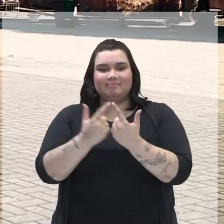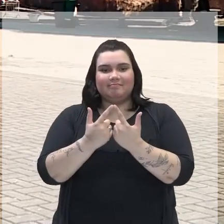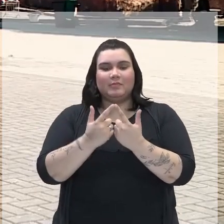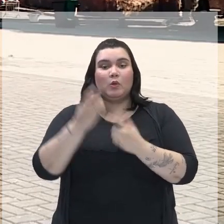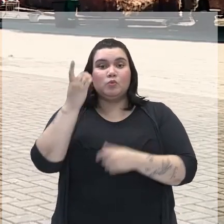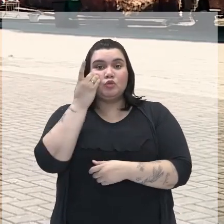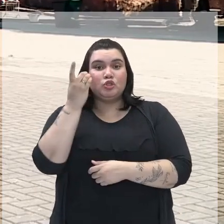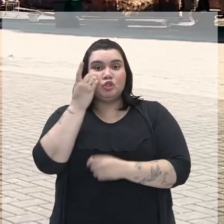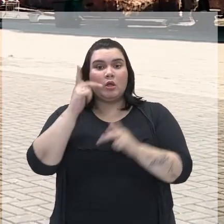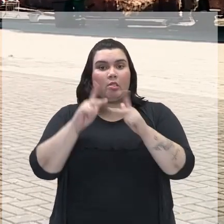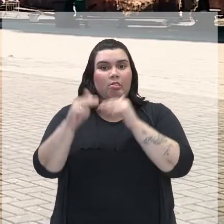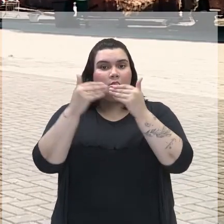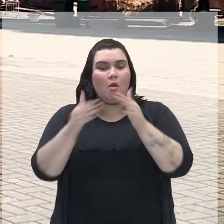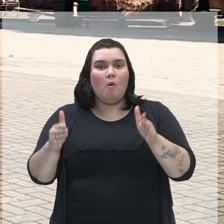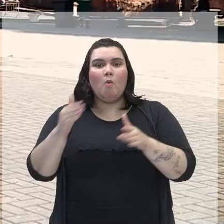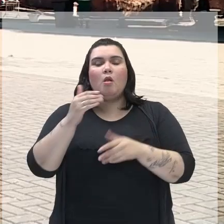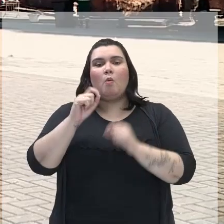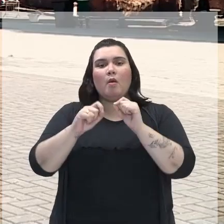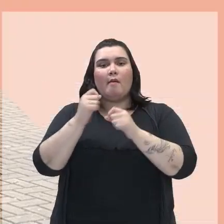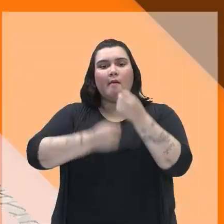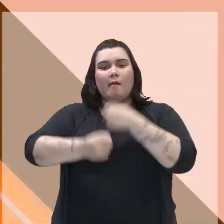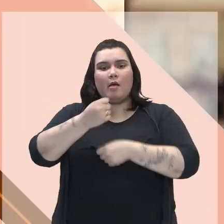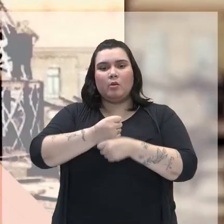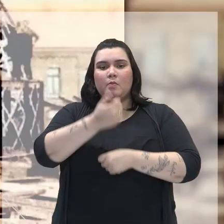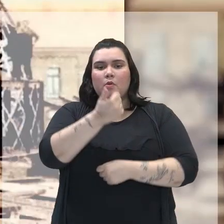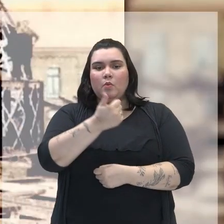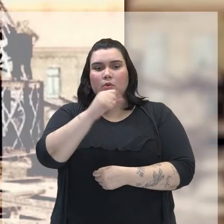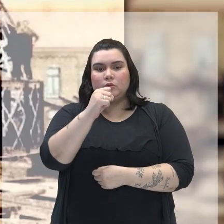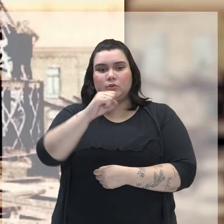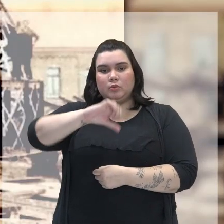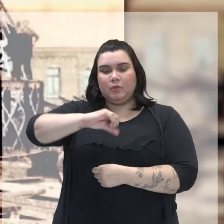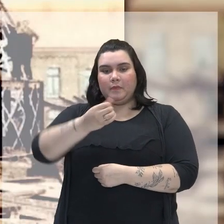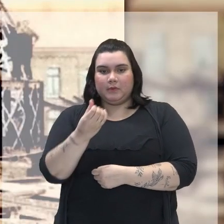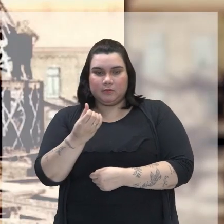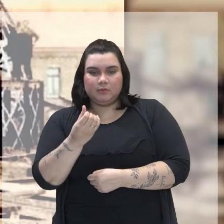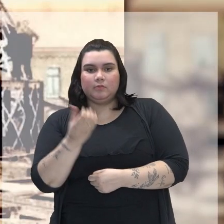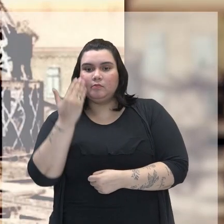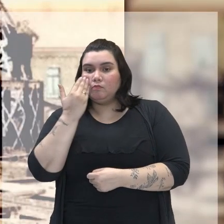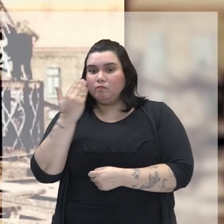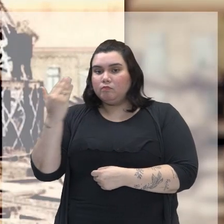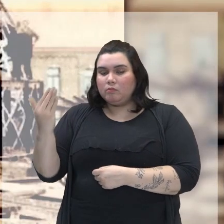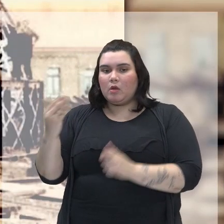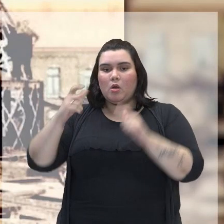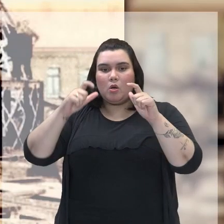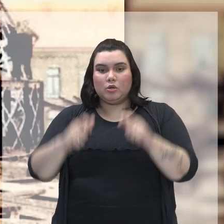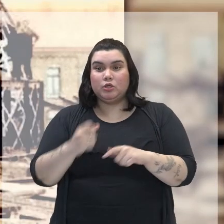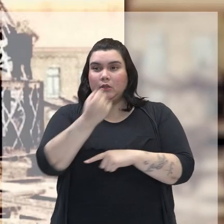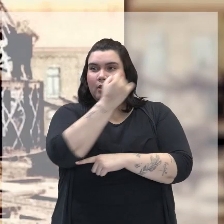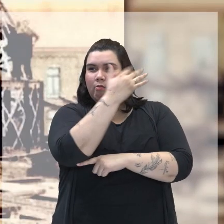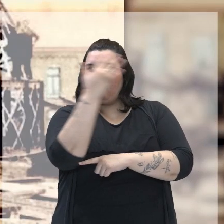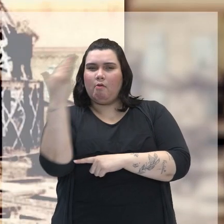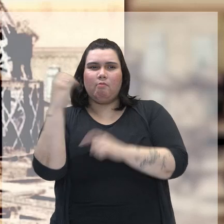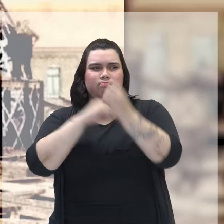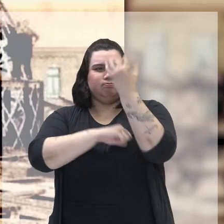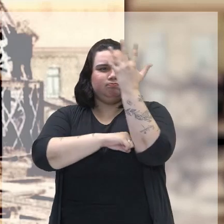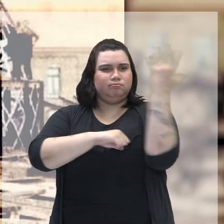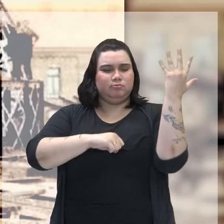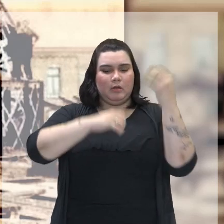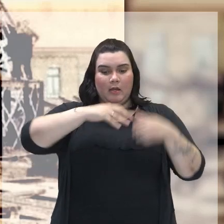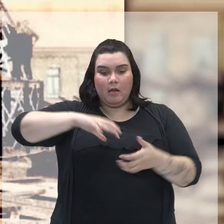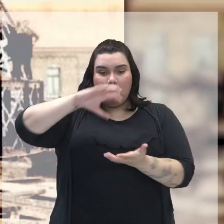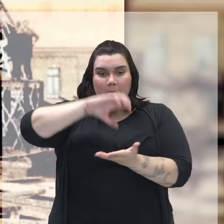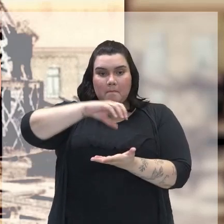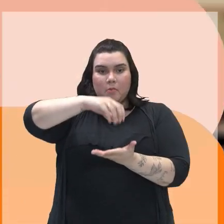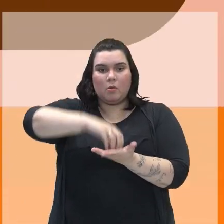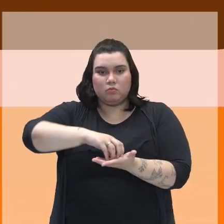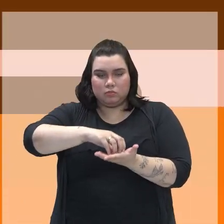de 1896 e que foi construído no coração da floresta para rivalizar